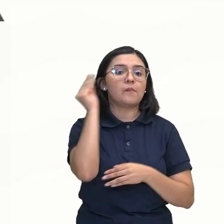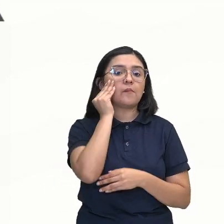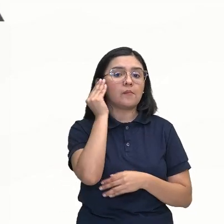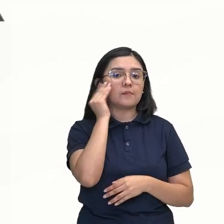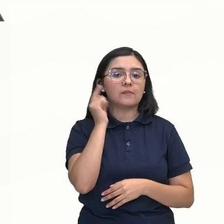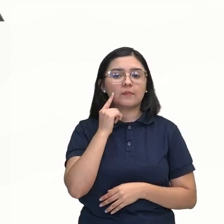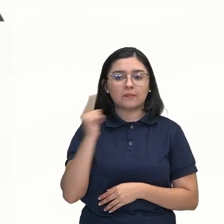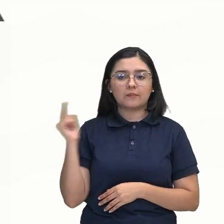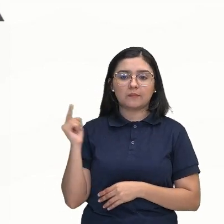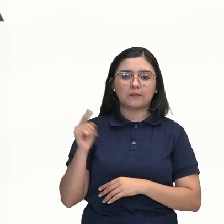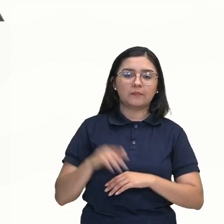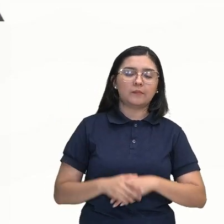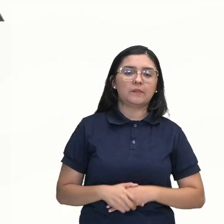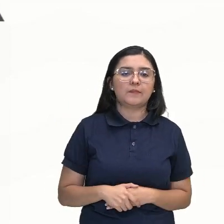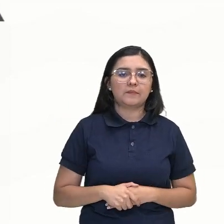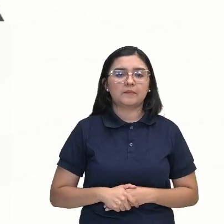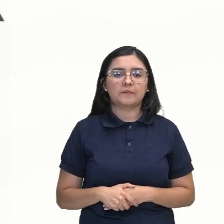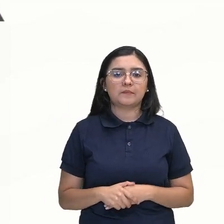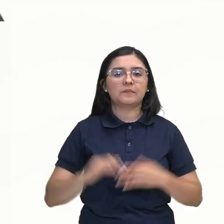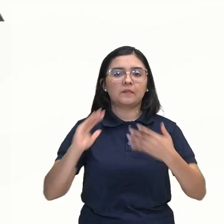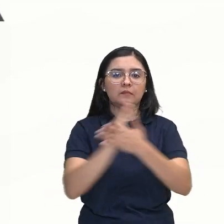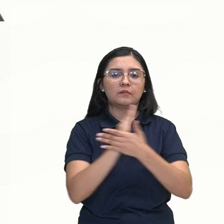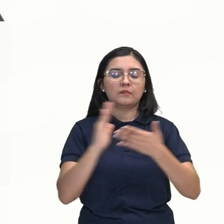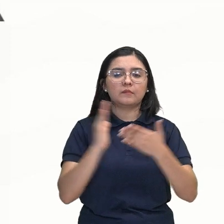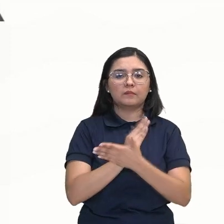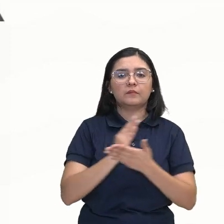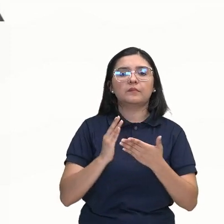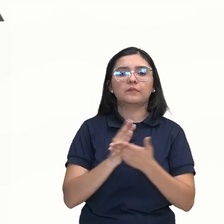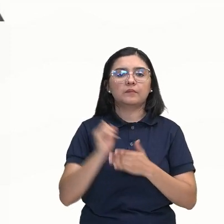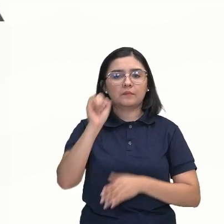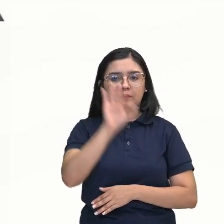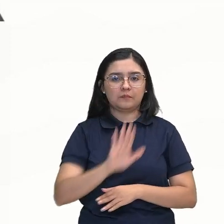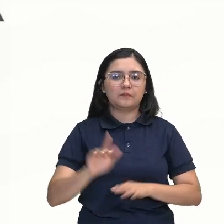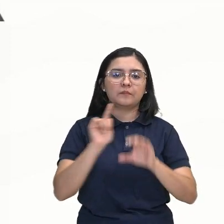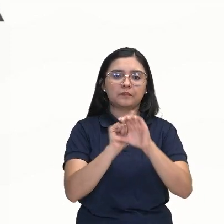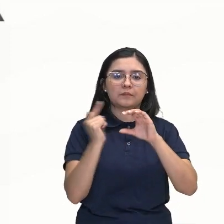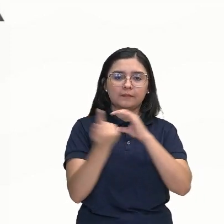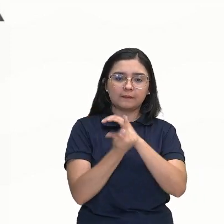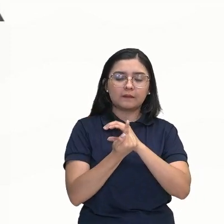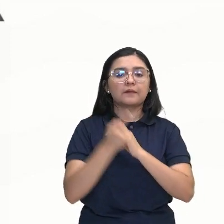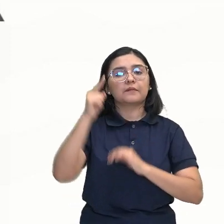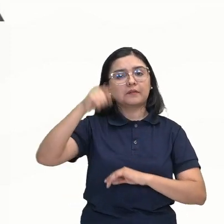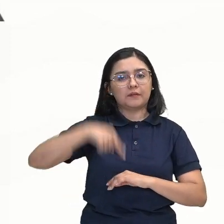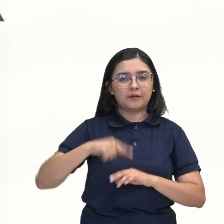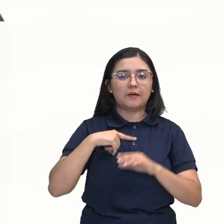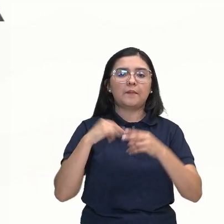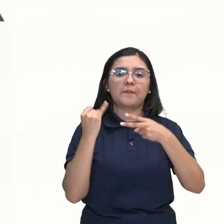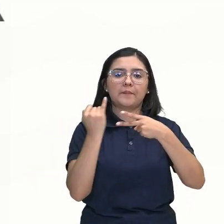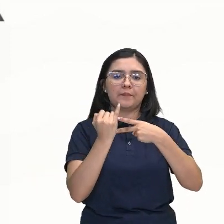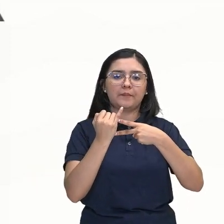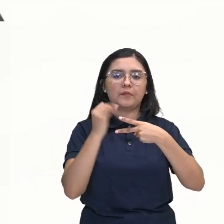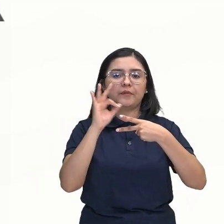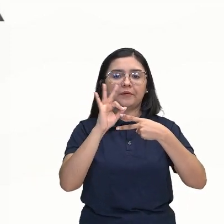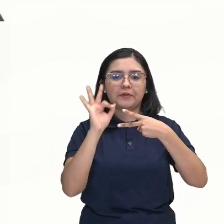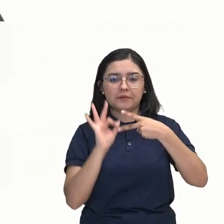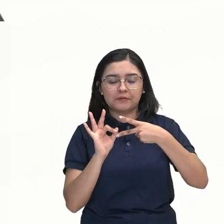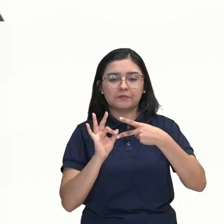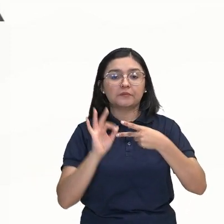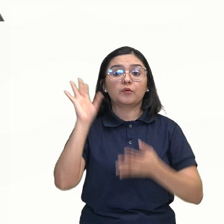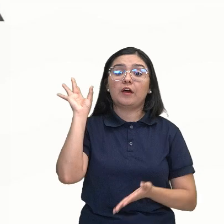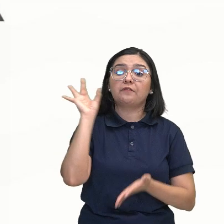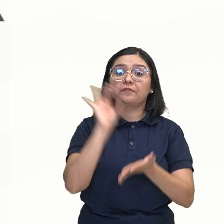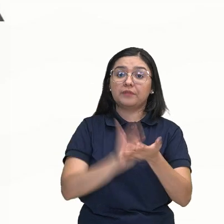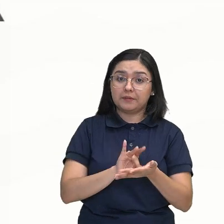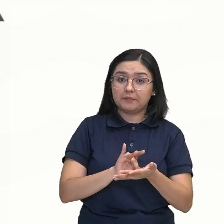ó. Vejamos, então, algumas figuras geométricas que são polígonos. Então, aqui eu já estou